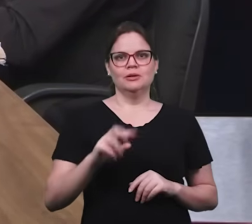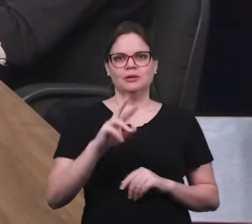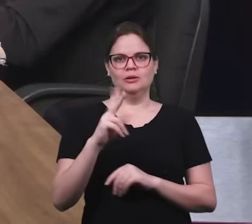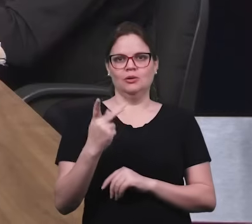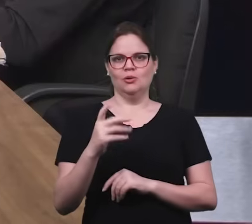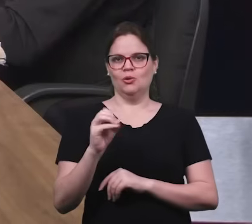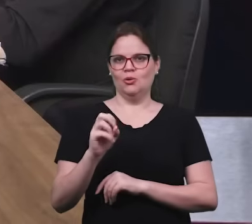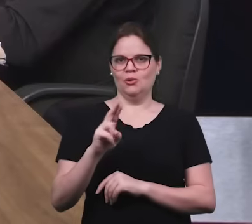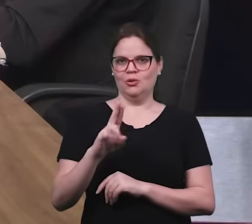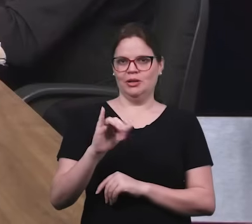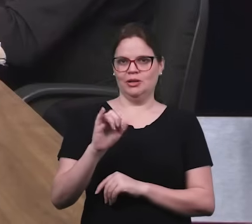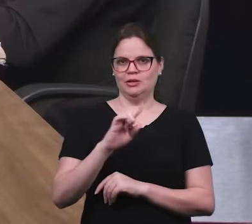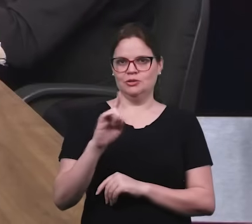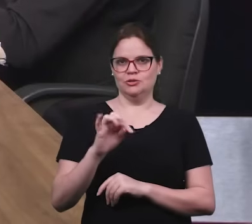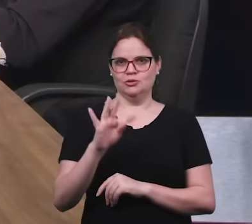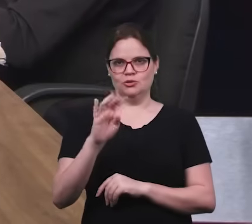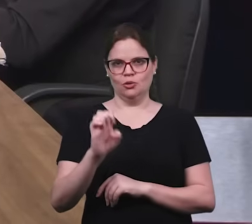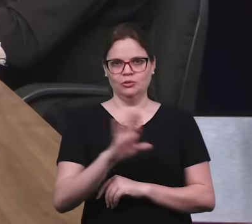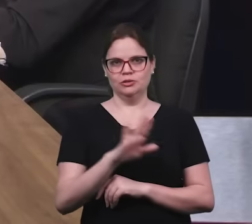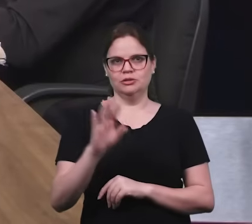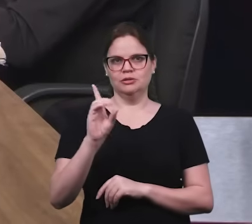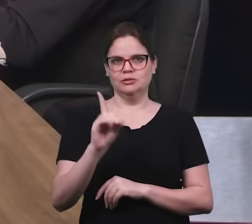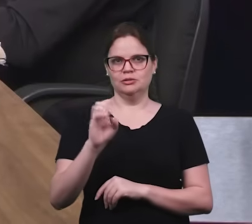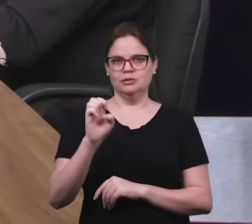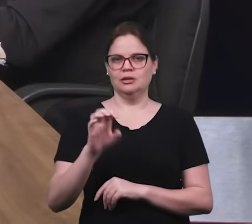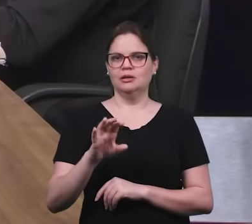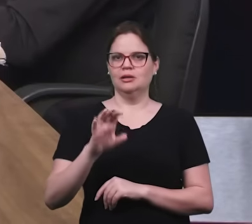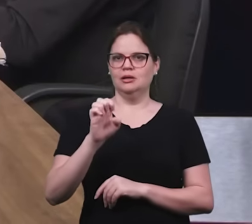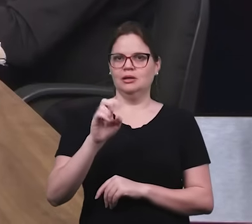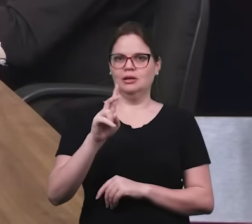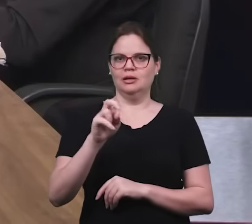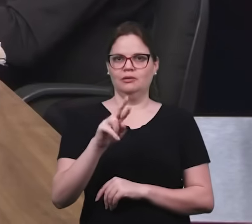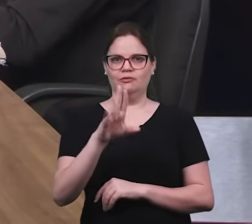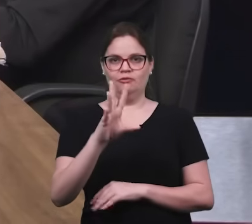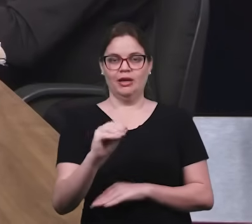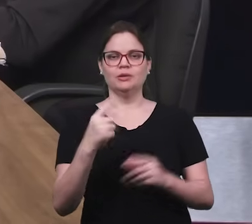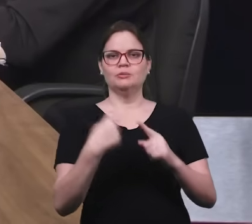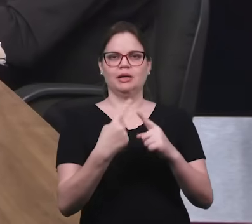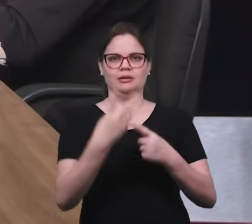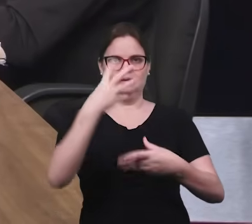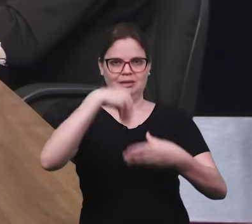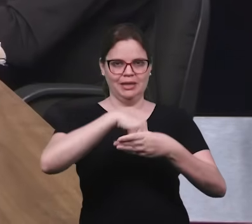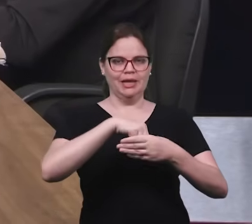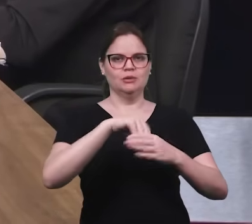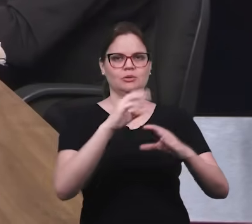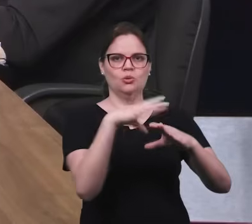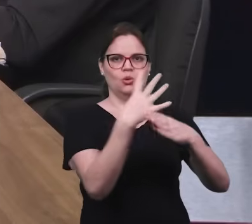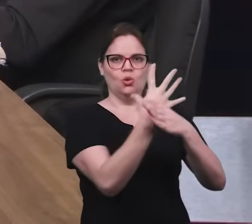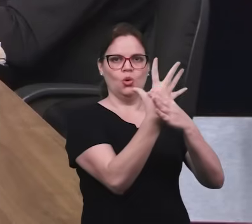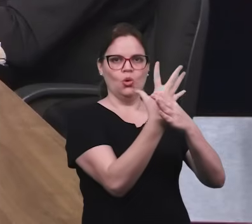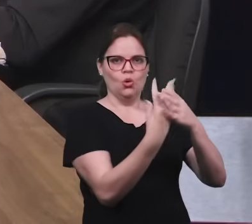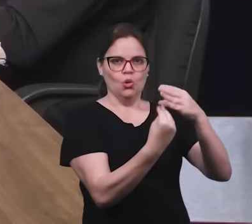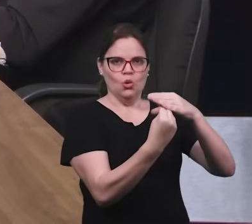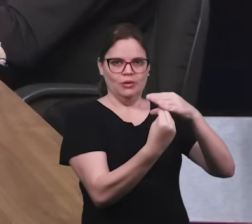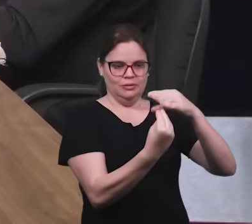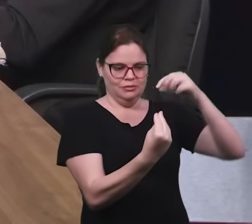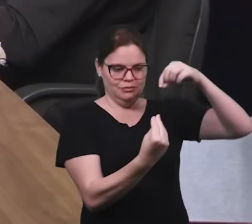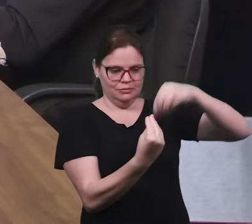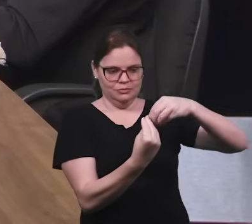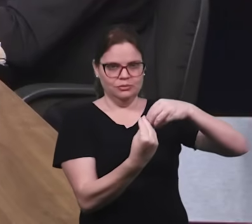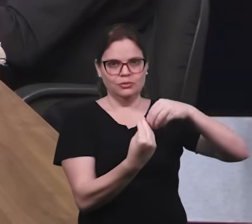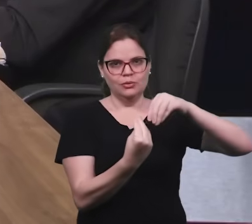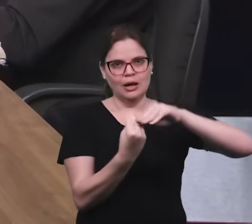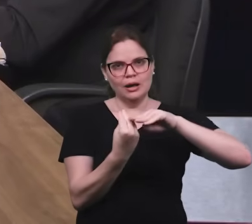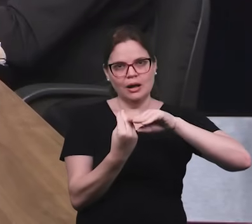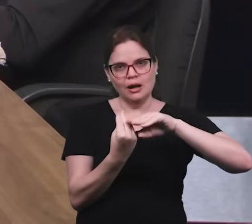Horizontes. Horizonte de evento. É justamente, dentro do buraco negro existe um horizonte onde a gente sabe que depois que você ultrapassa